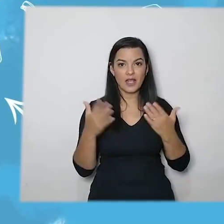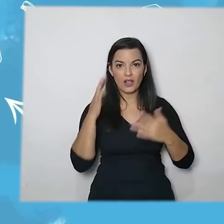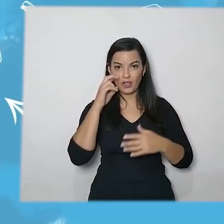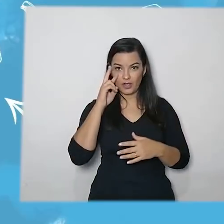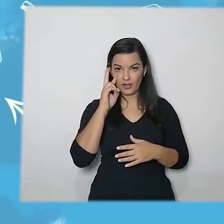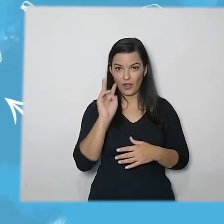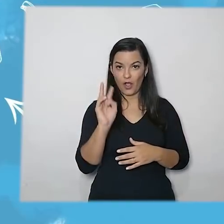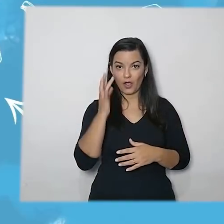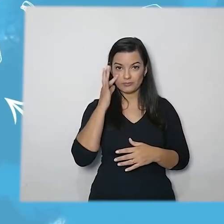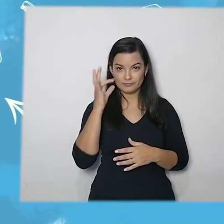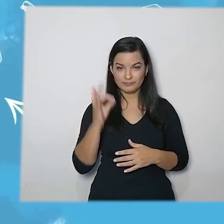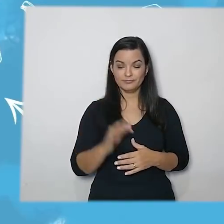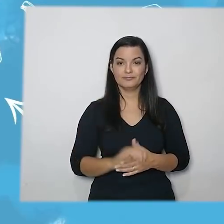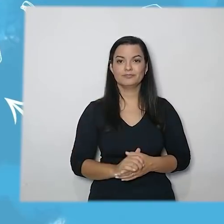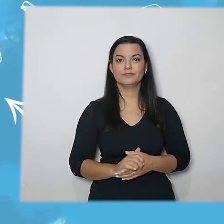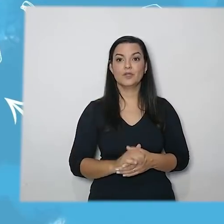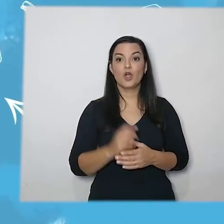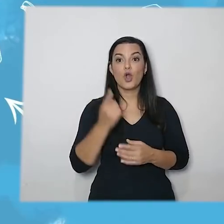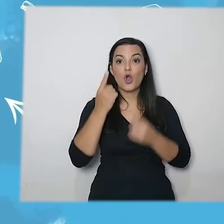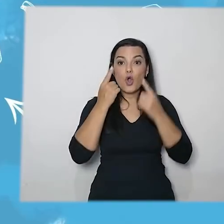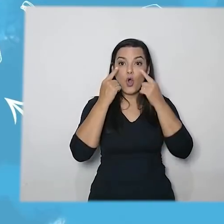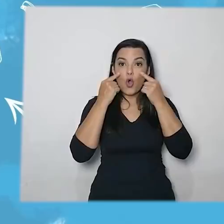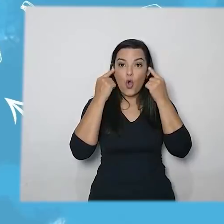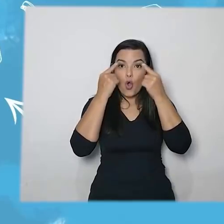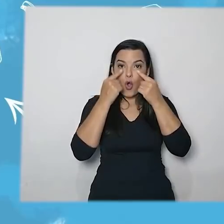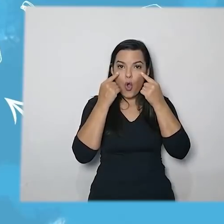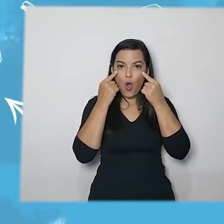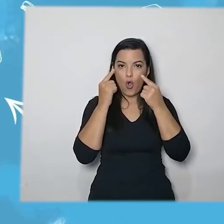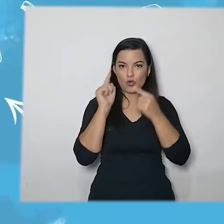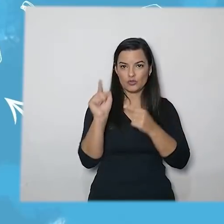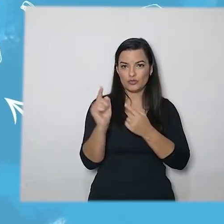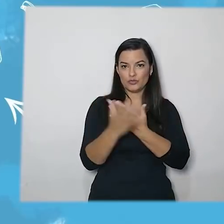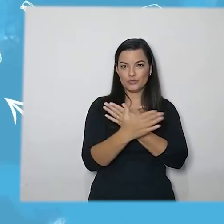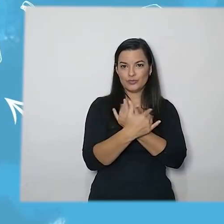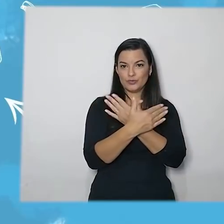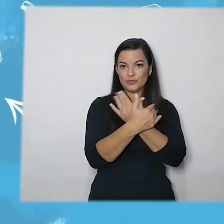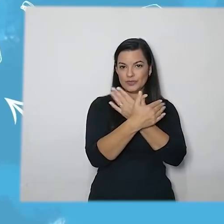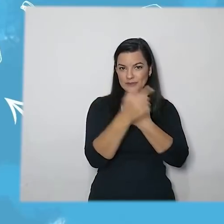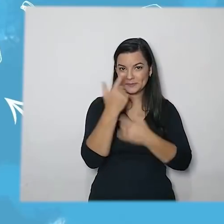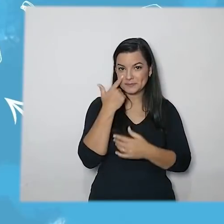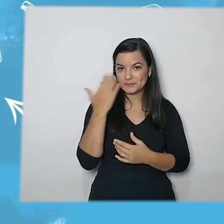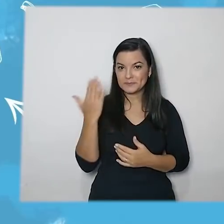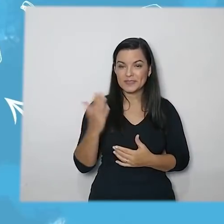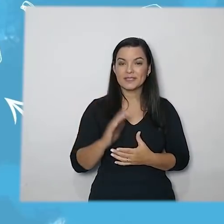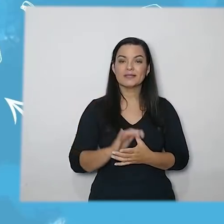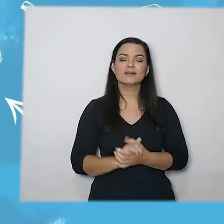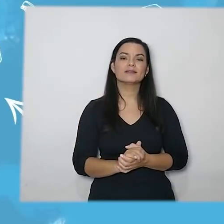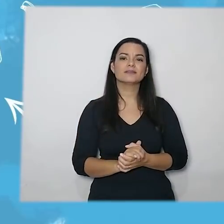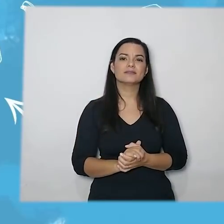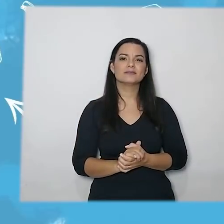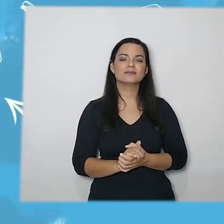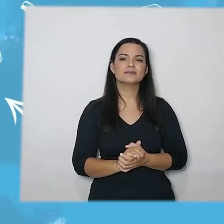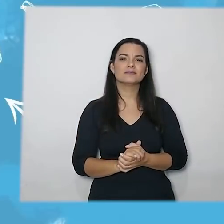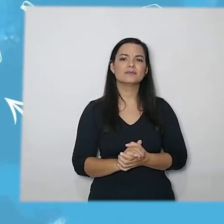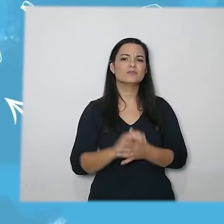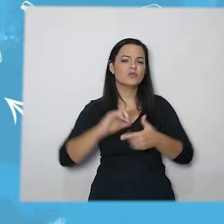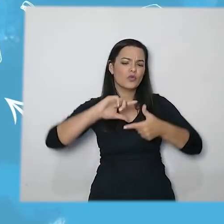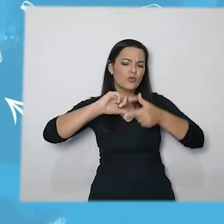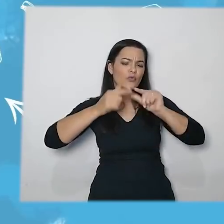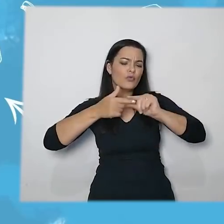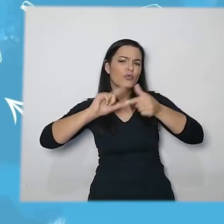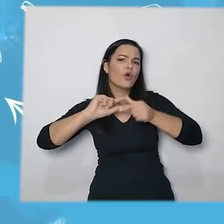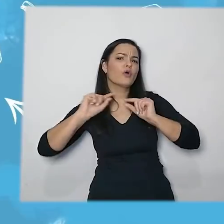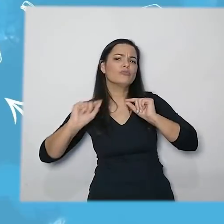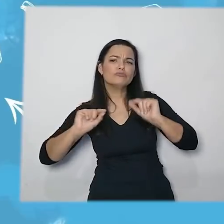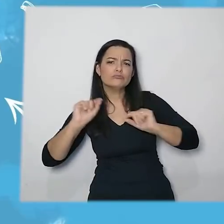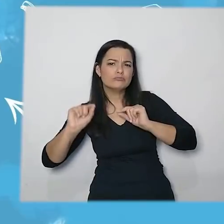Agora, olha só os olhos de uma borboleta. Qual forma nós temos